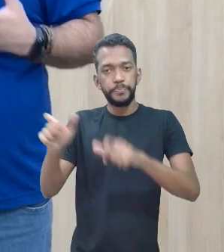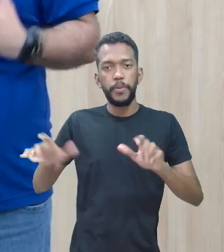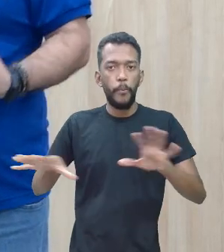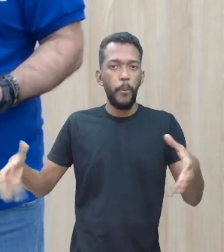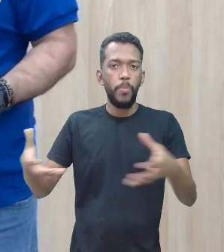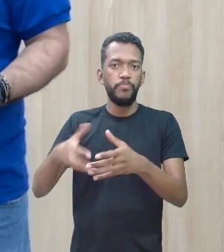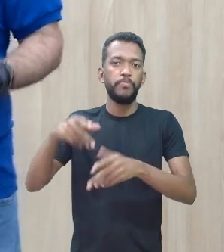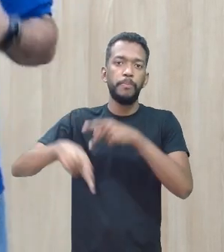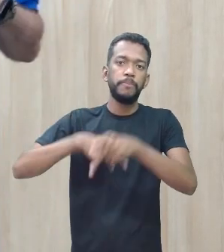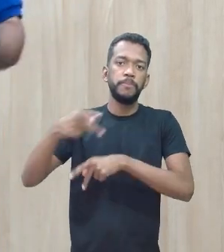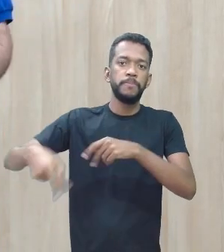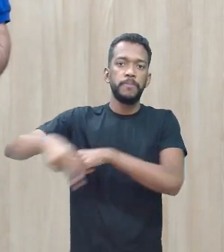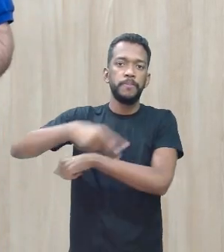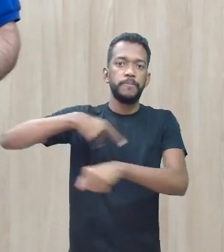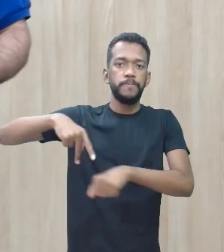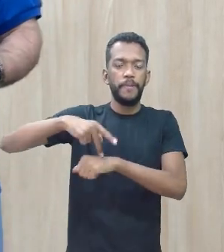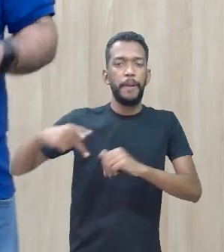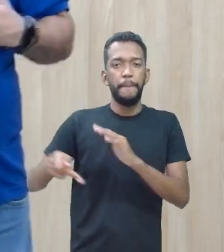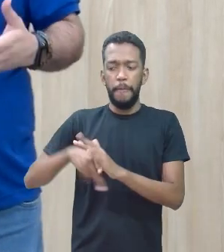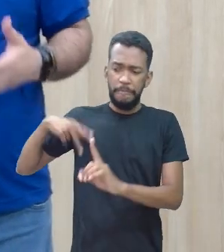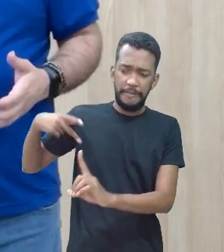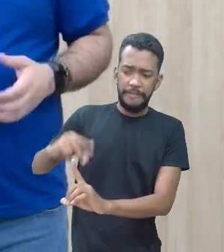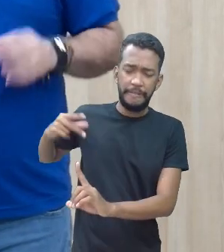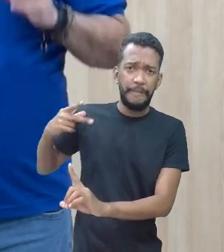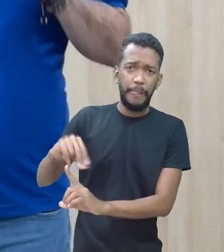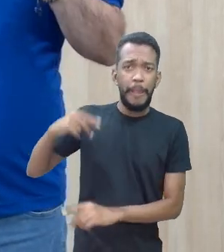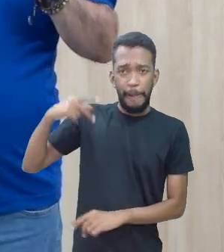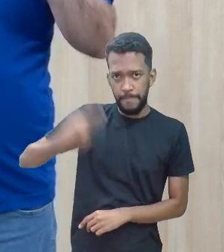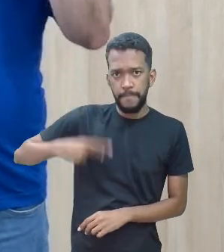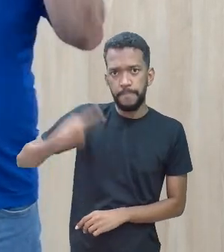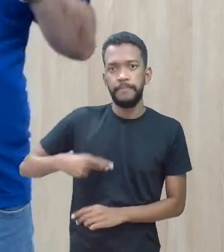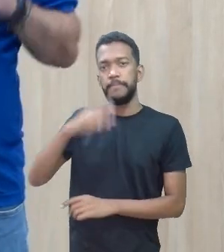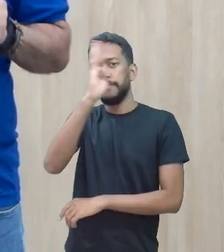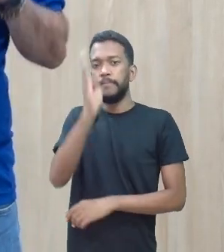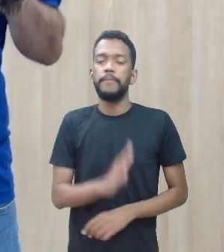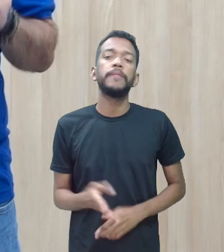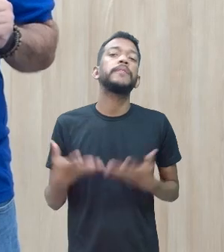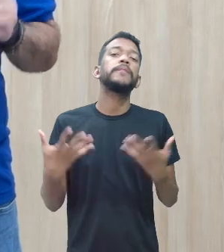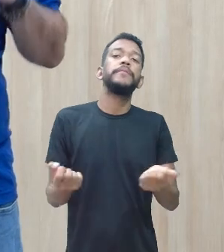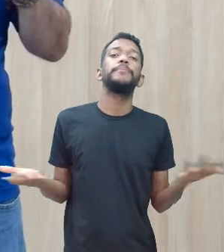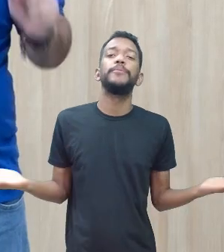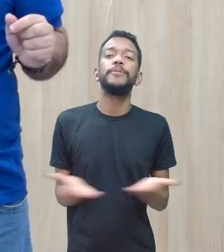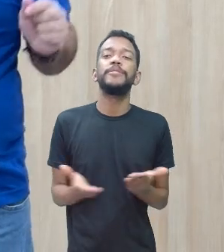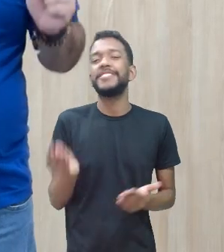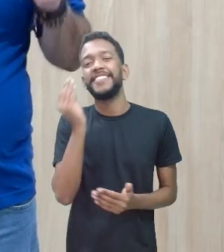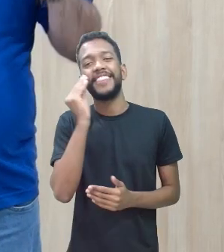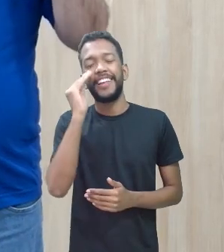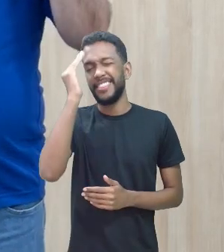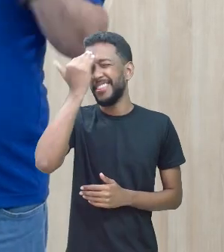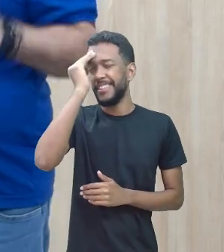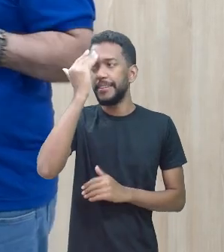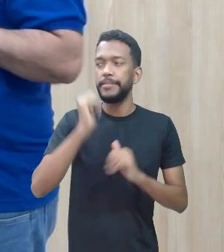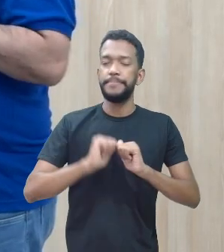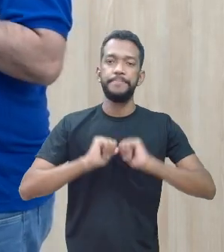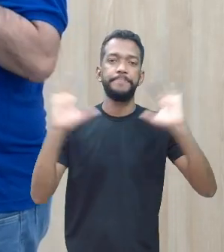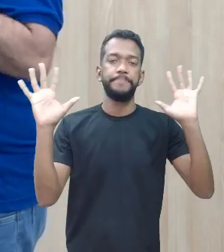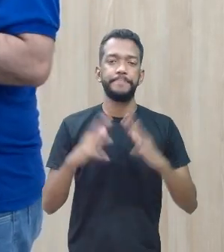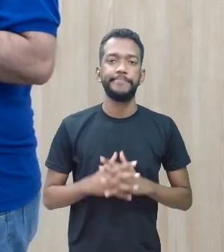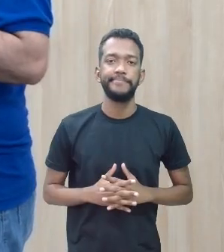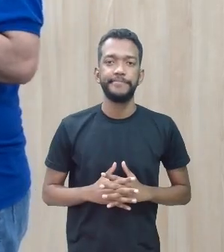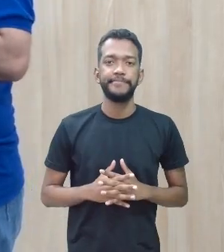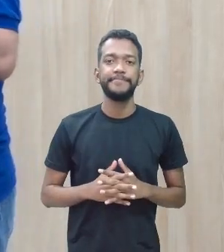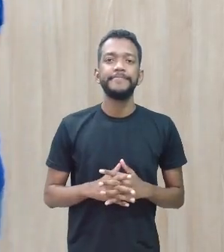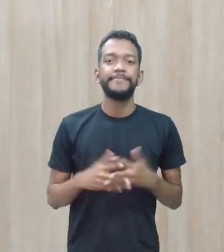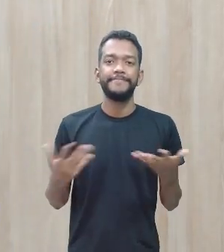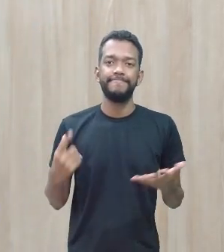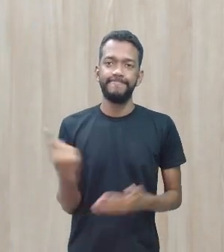populações escravizadas aqui no território brasileiro? É isso que nós vamos tentar entender. Para a gente